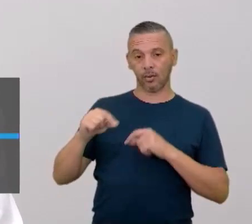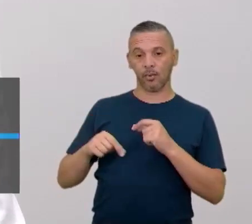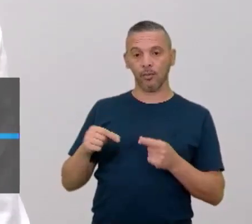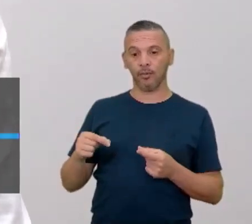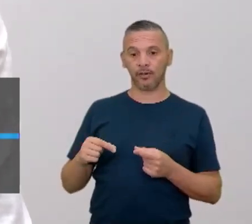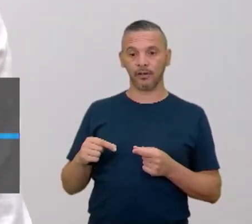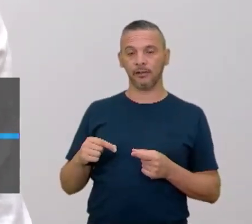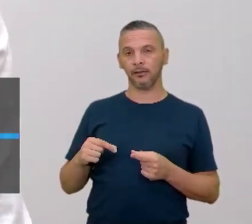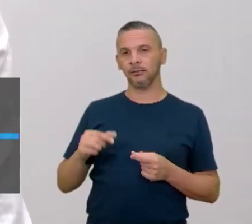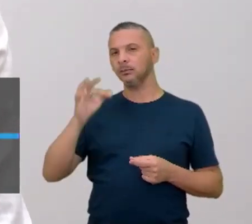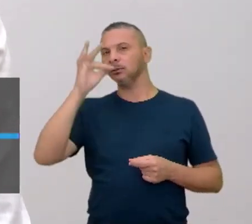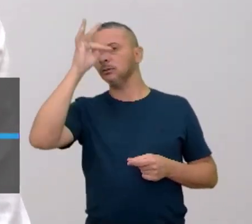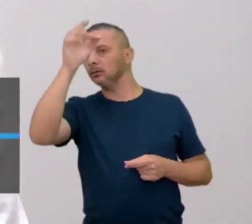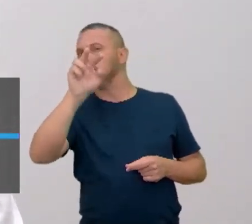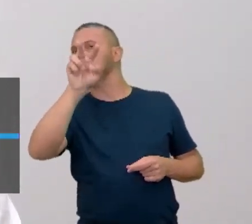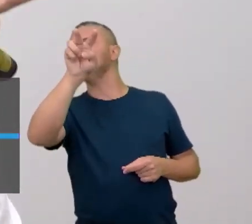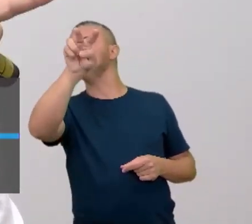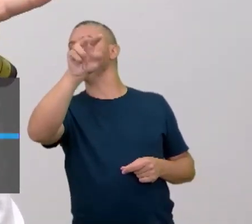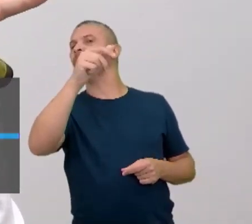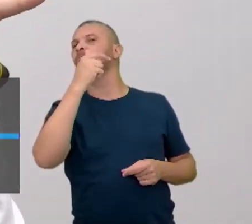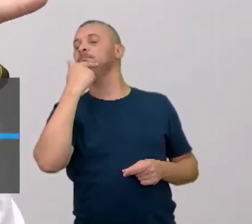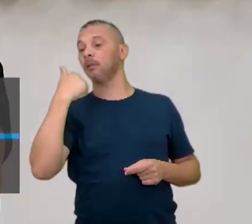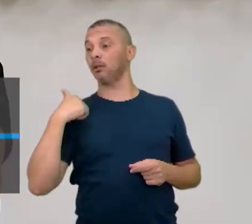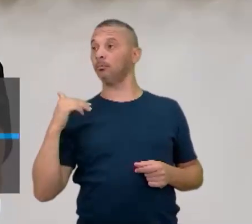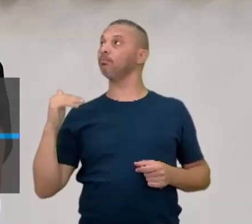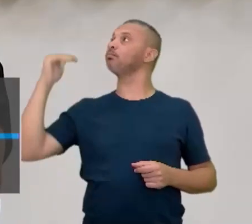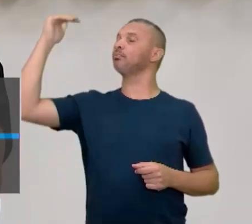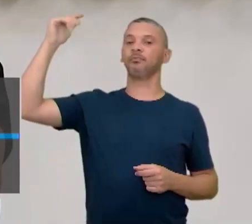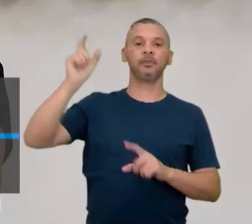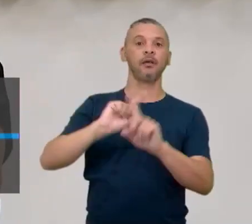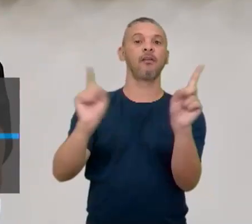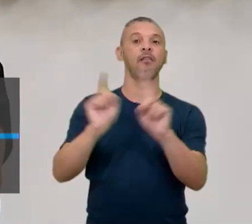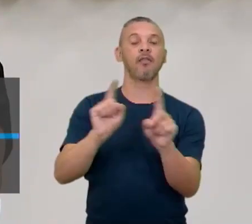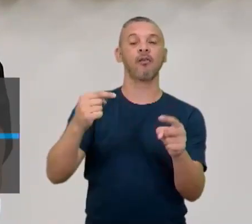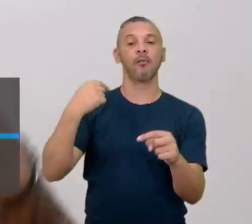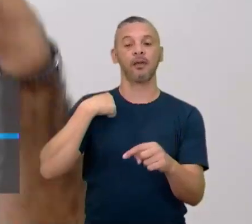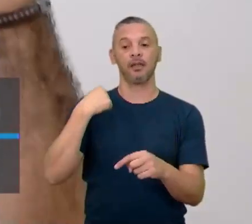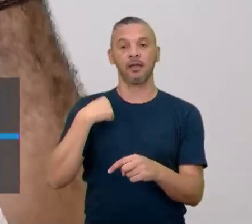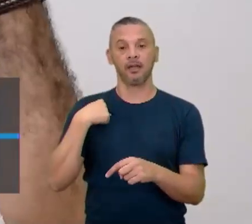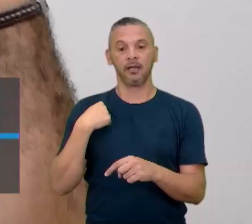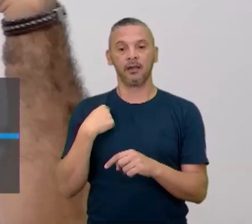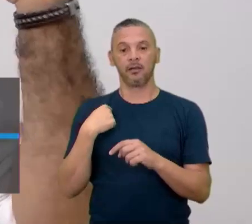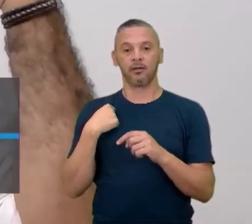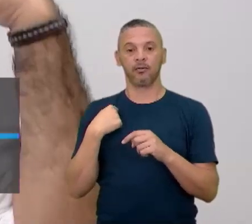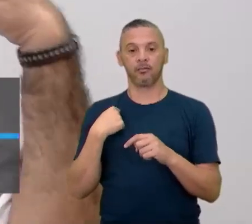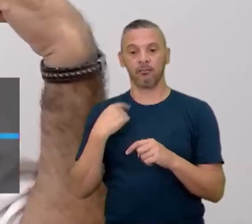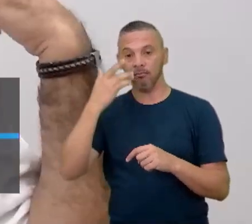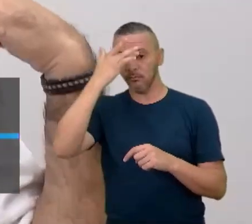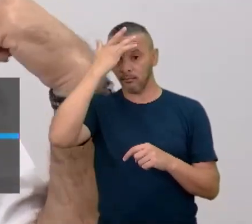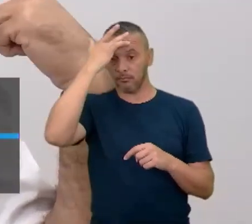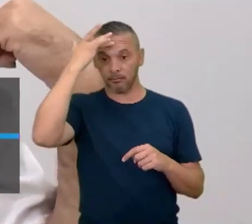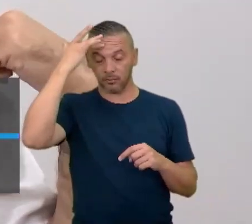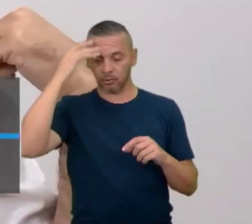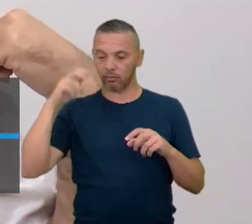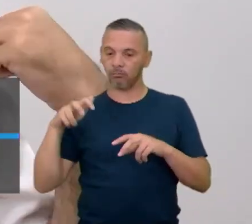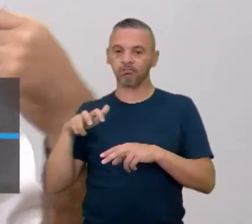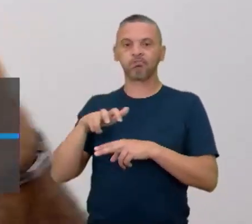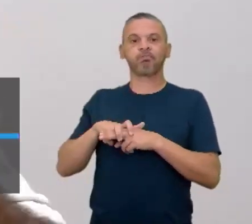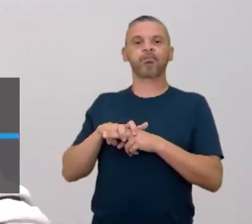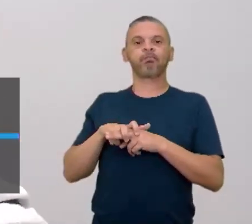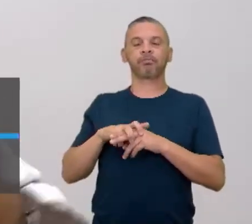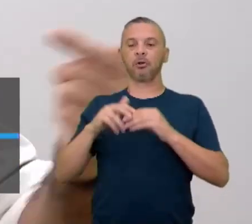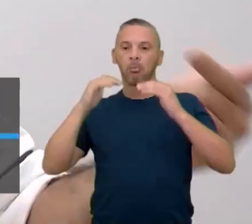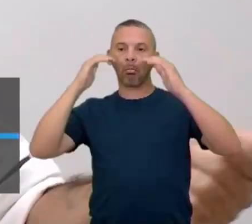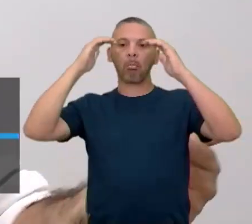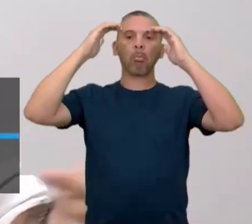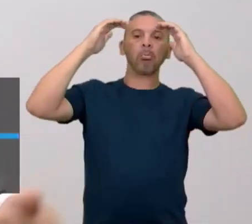ao longe, não porque eu sou alto, mas porque eu estou apoiado nos ombros de sim. gigantes. E quando